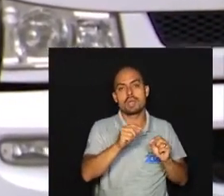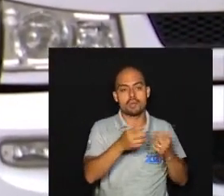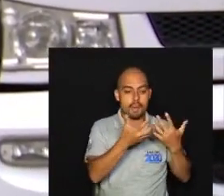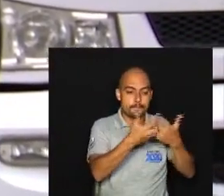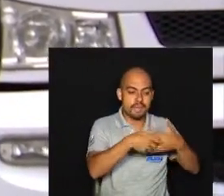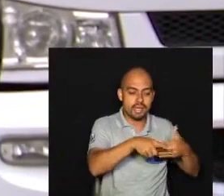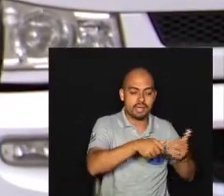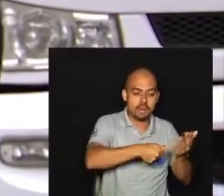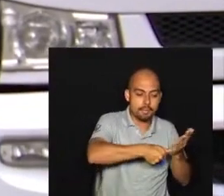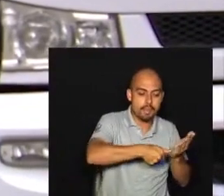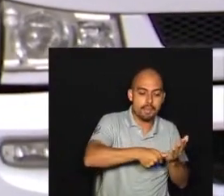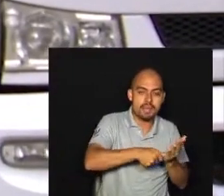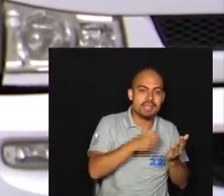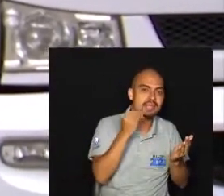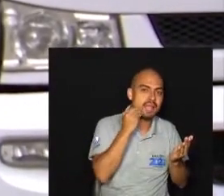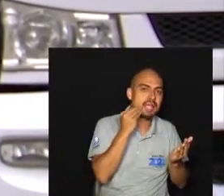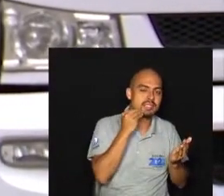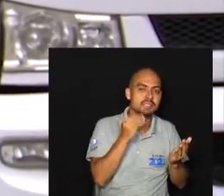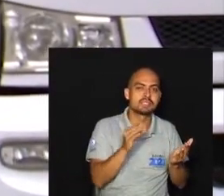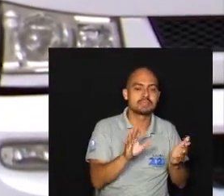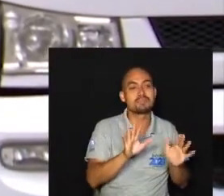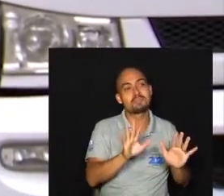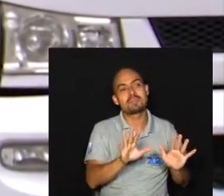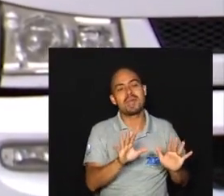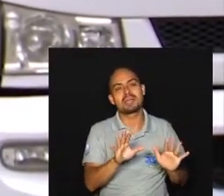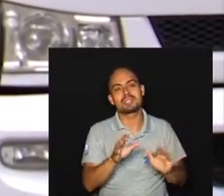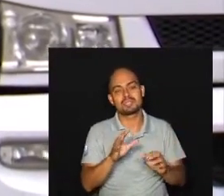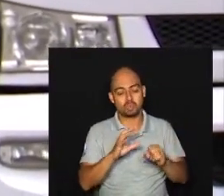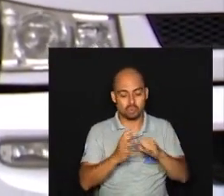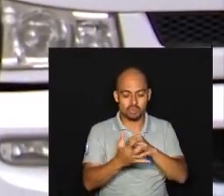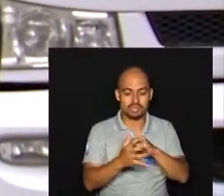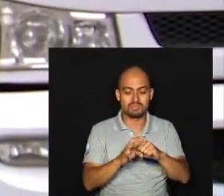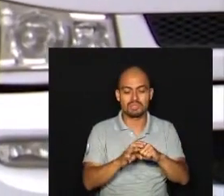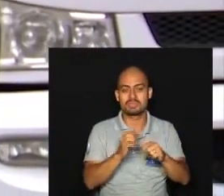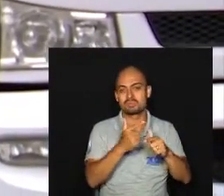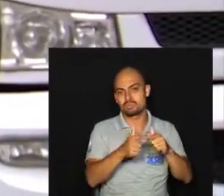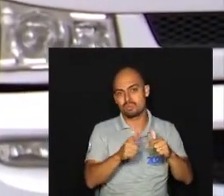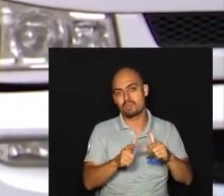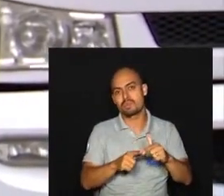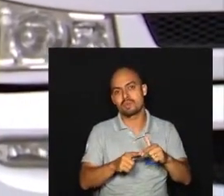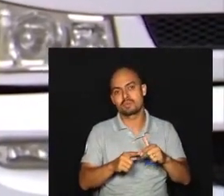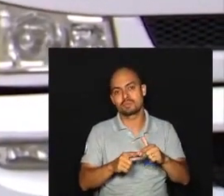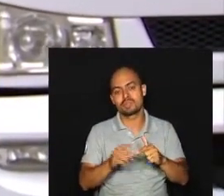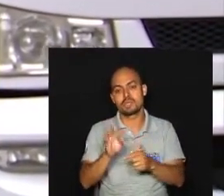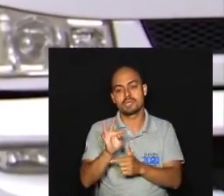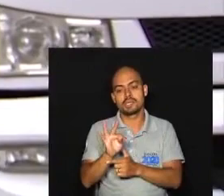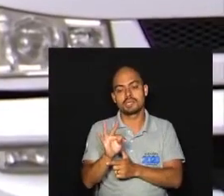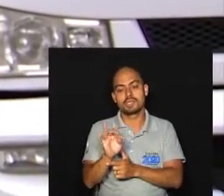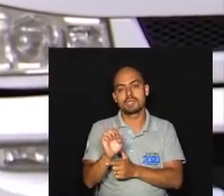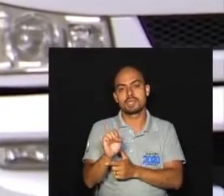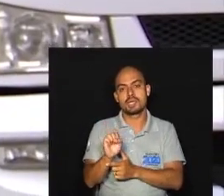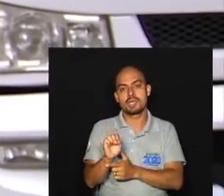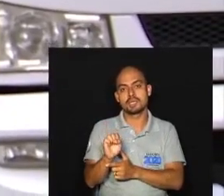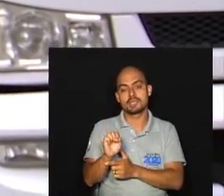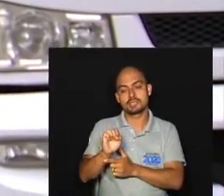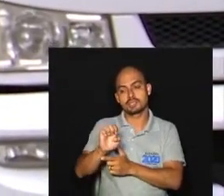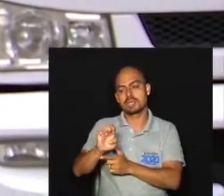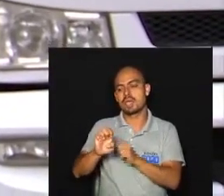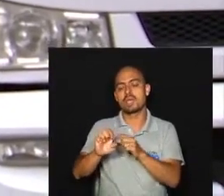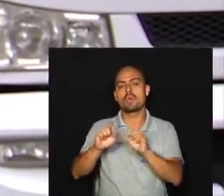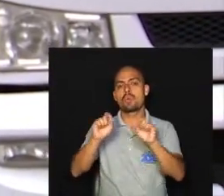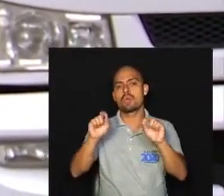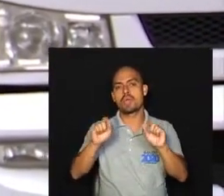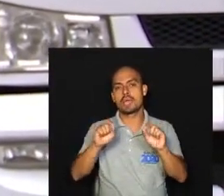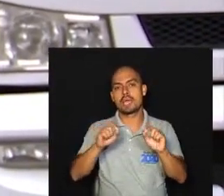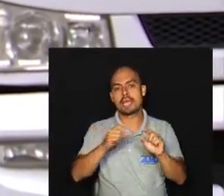teste, a gente faria uma eleição híbrida aqui em Campinas. Mas por conta da pandemia, o TSE, dentro desse protocolo de segurança sanitária, ele resolveu